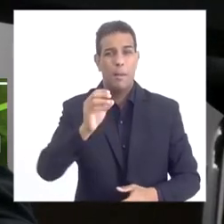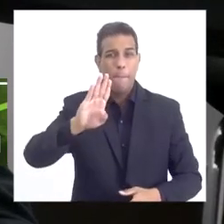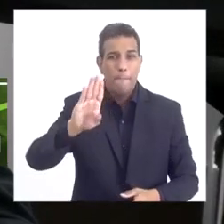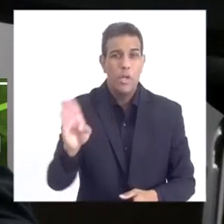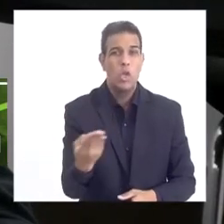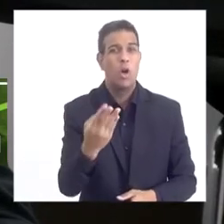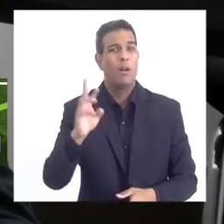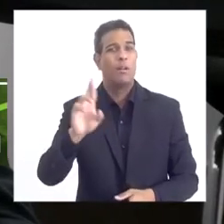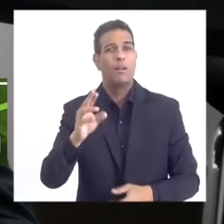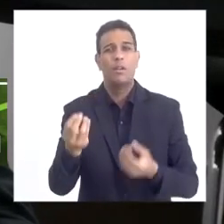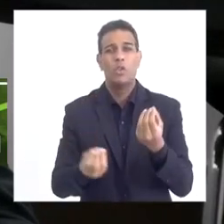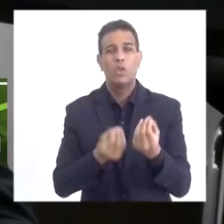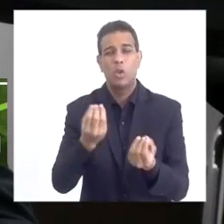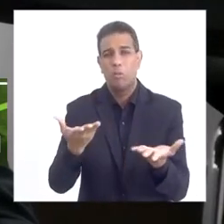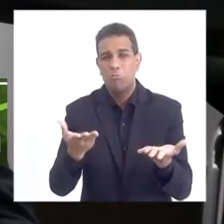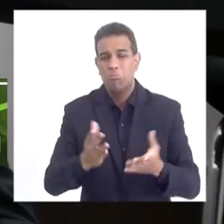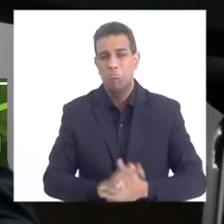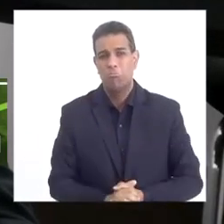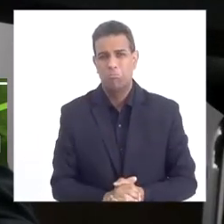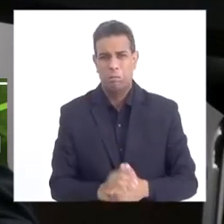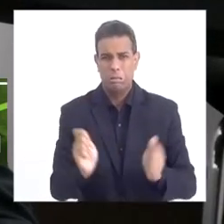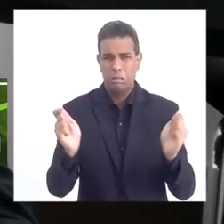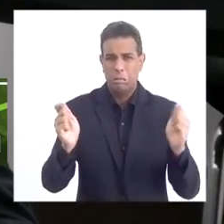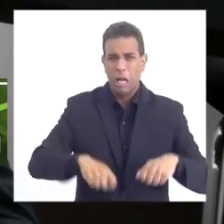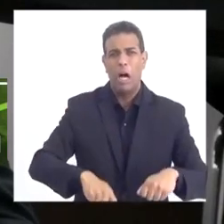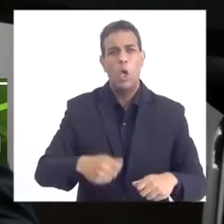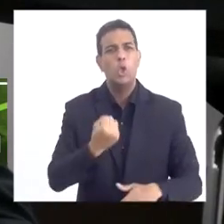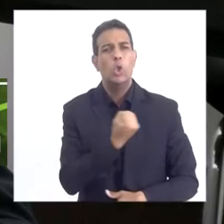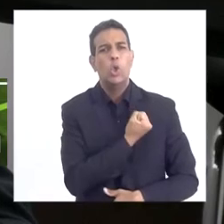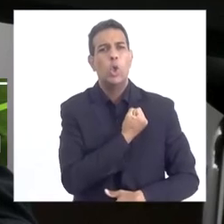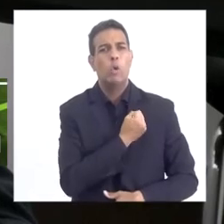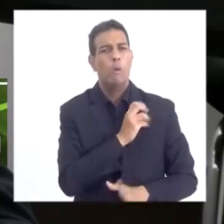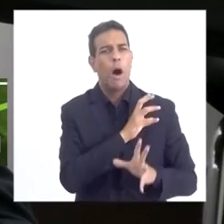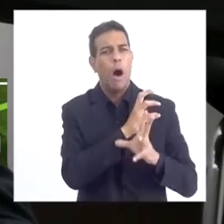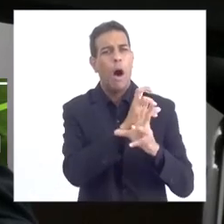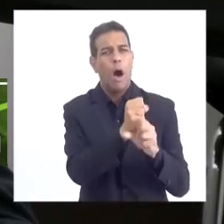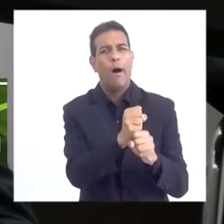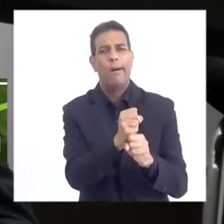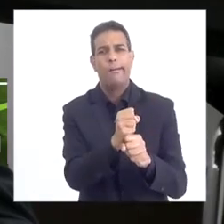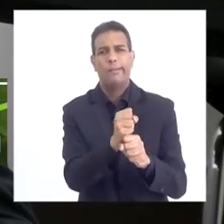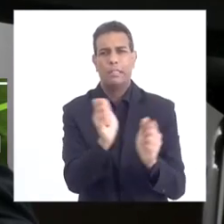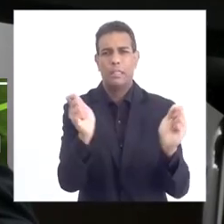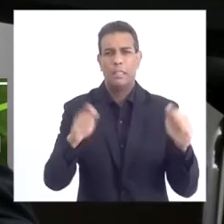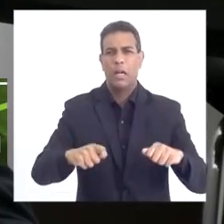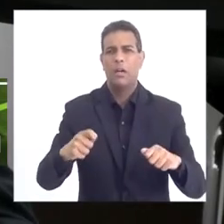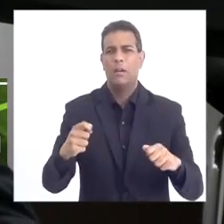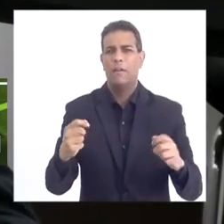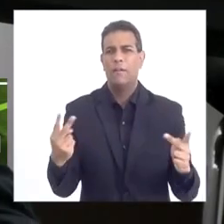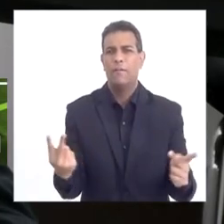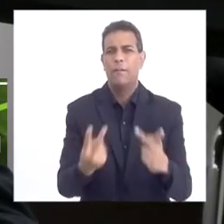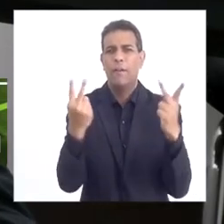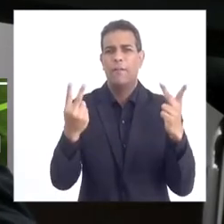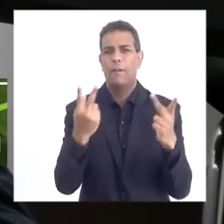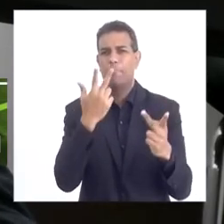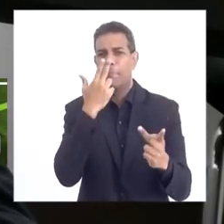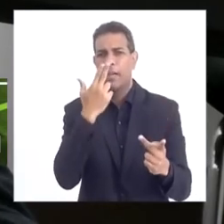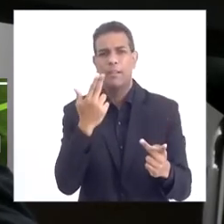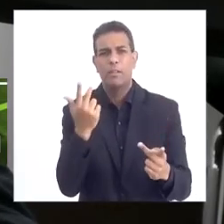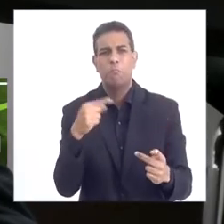dúzia. Não é o número que eu consigo calcular, mas meu número não tem nenhum valor, porque eu não consigo rodar a folha.